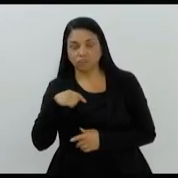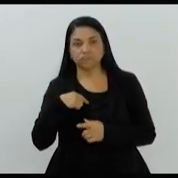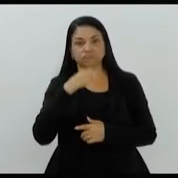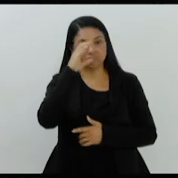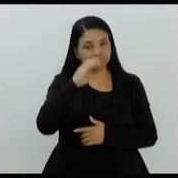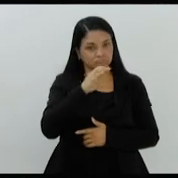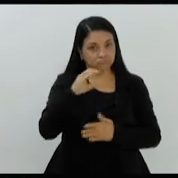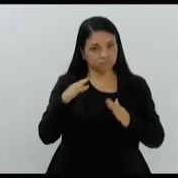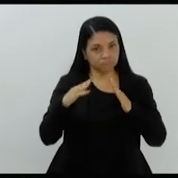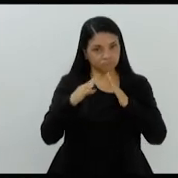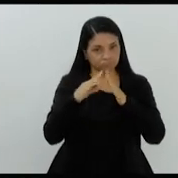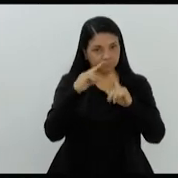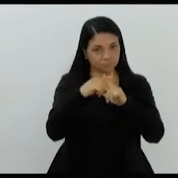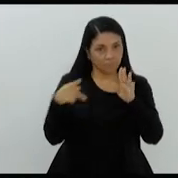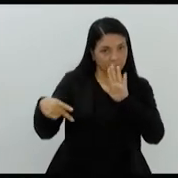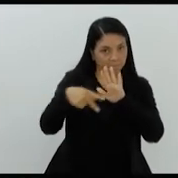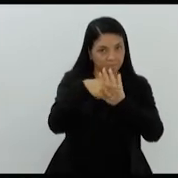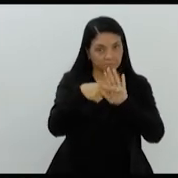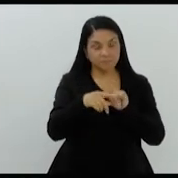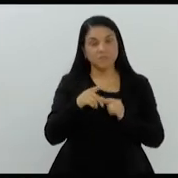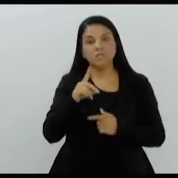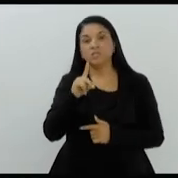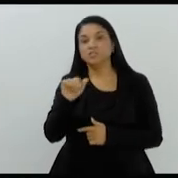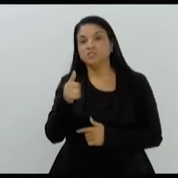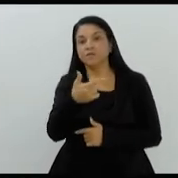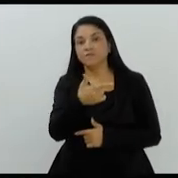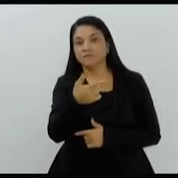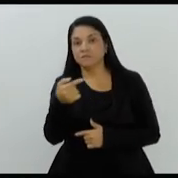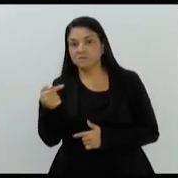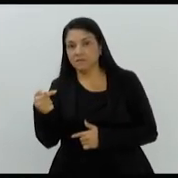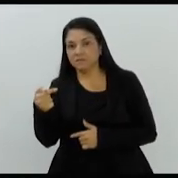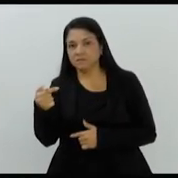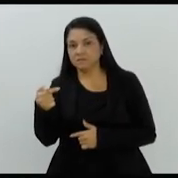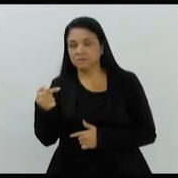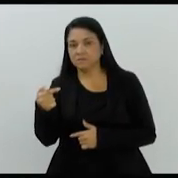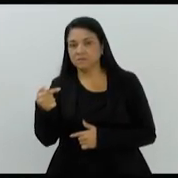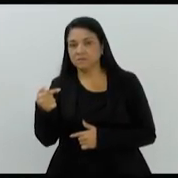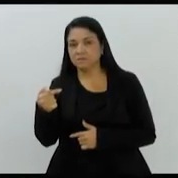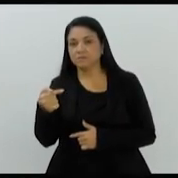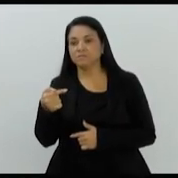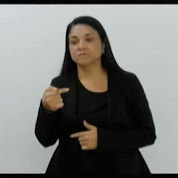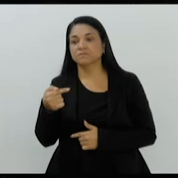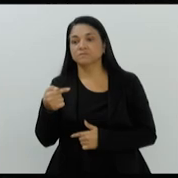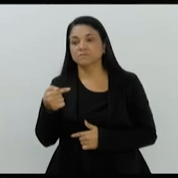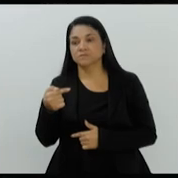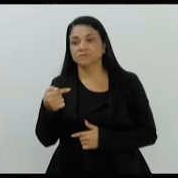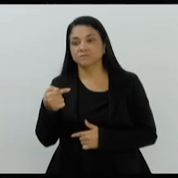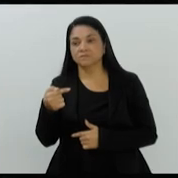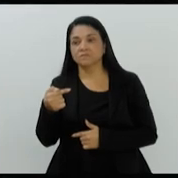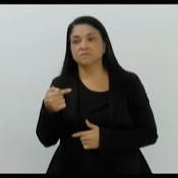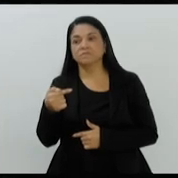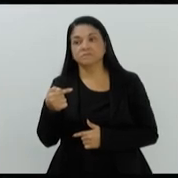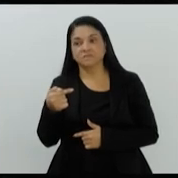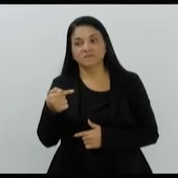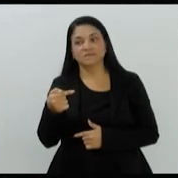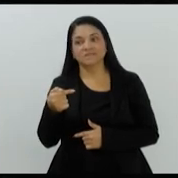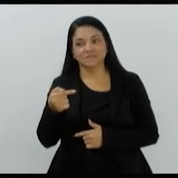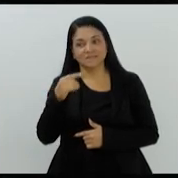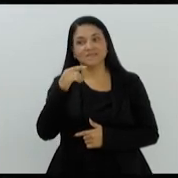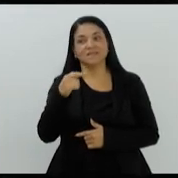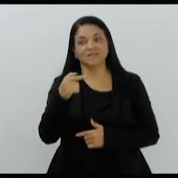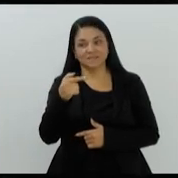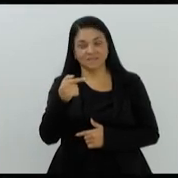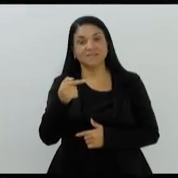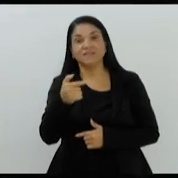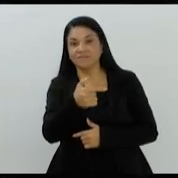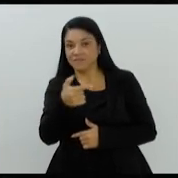26, e no dia 27, Cosme e Damião da Umbanda.